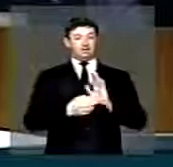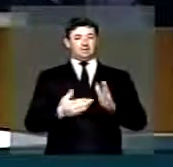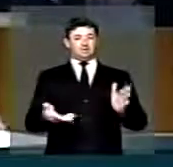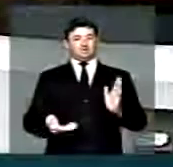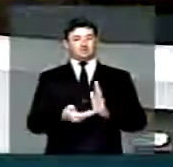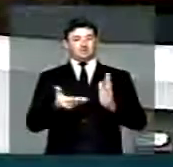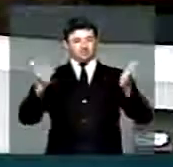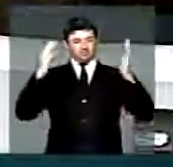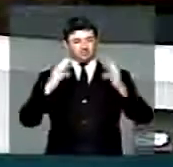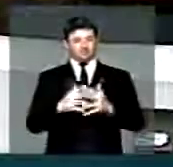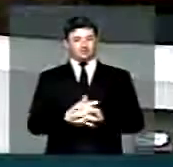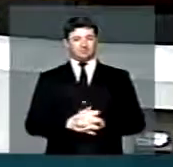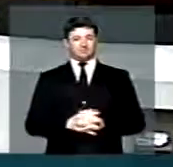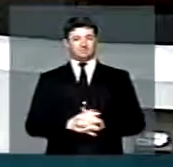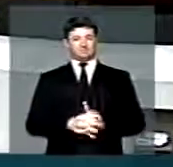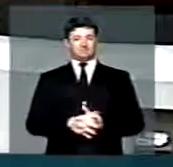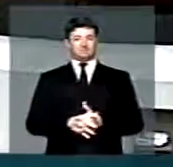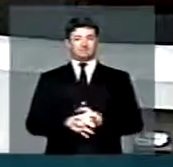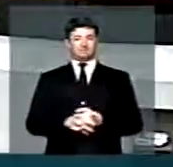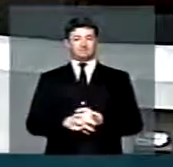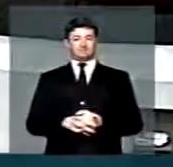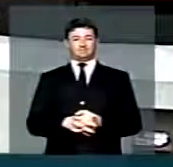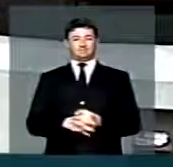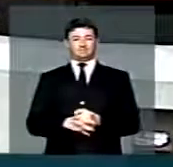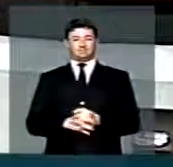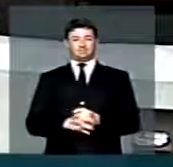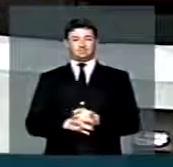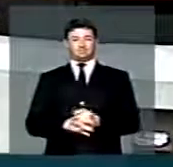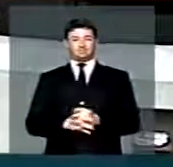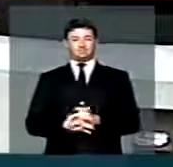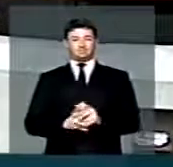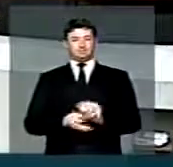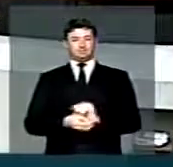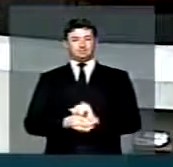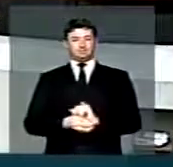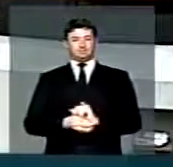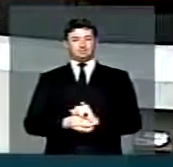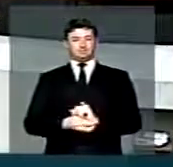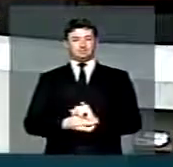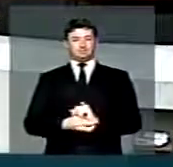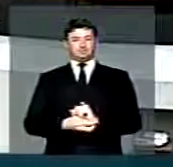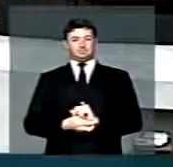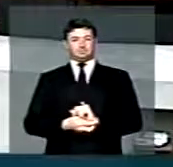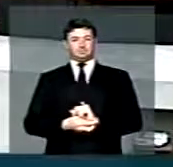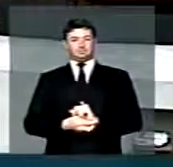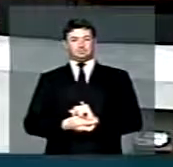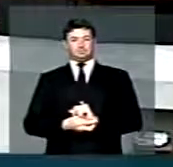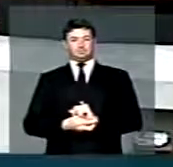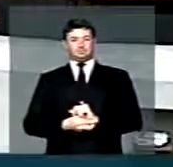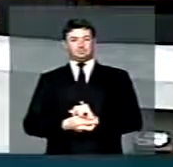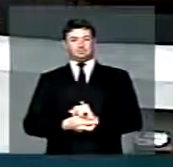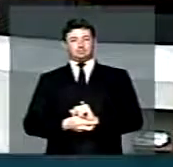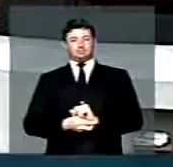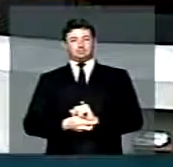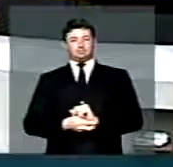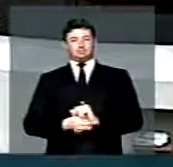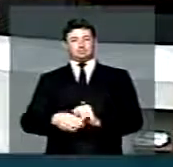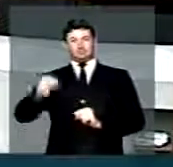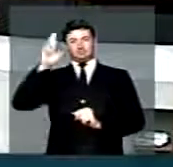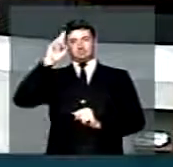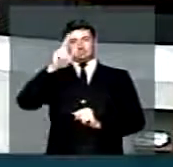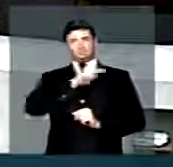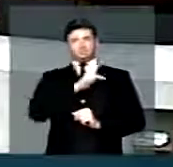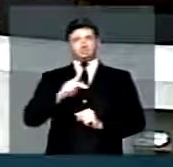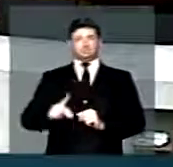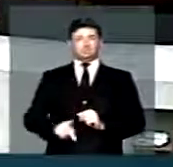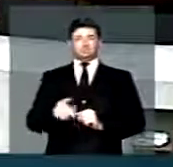regimental. Vossa Excelência, para presidir a sessão. Tempo do nosso... Senhor Presidente, senhoras